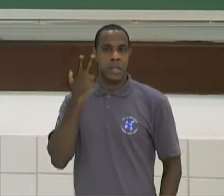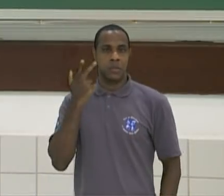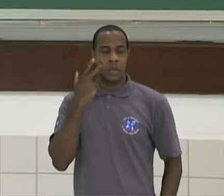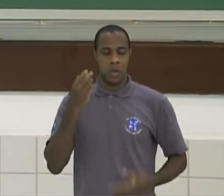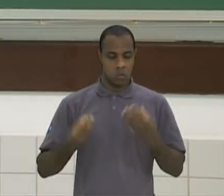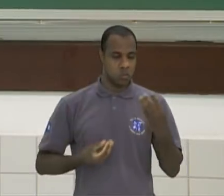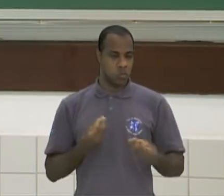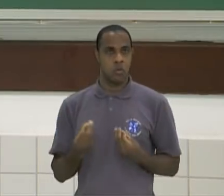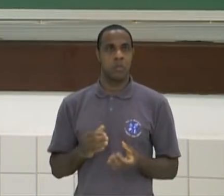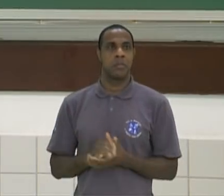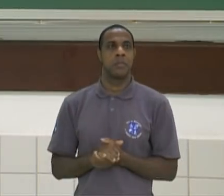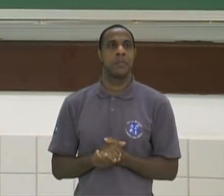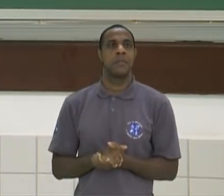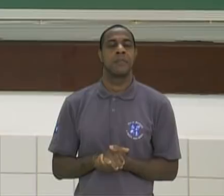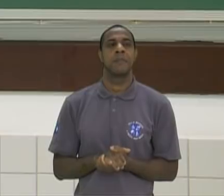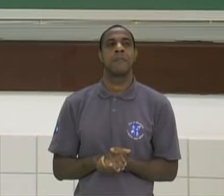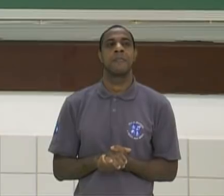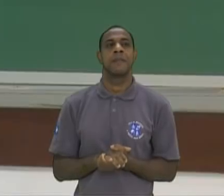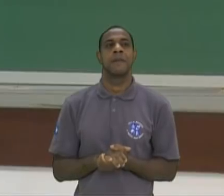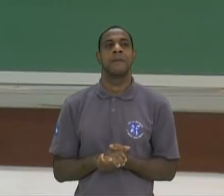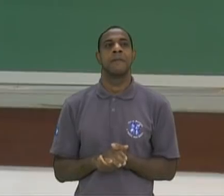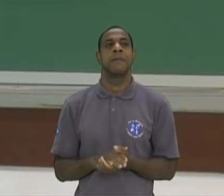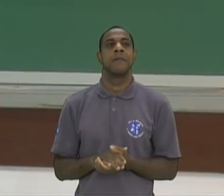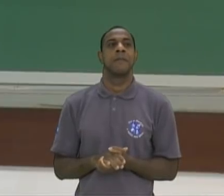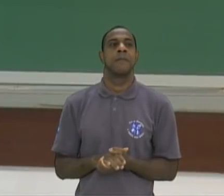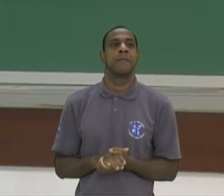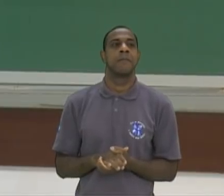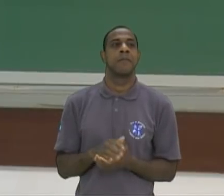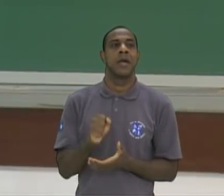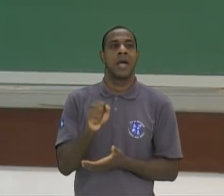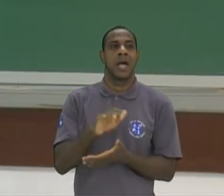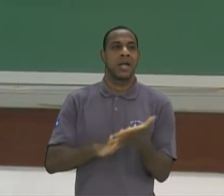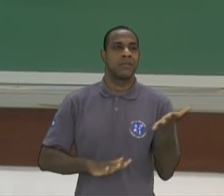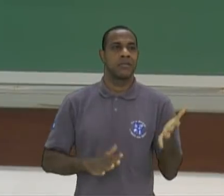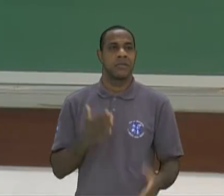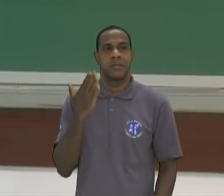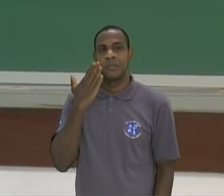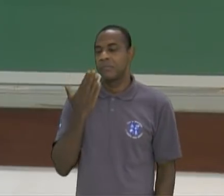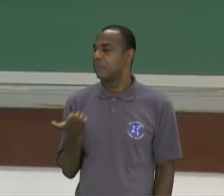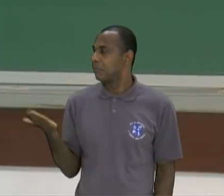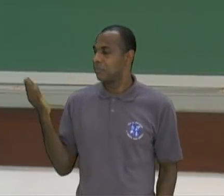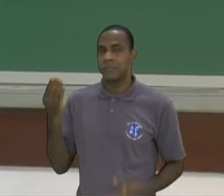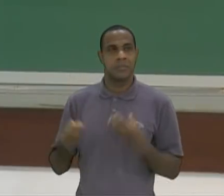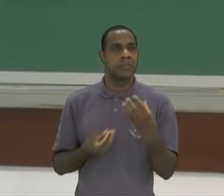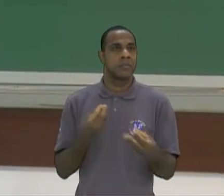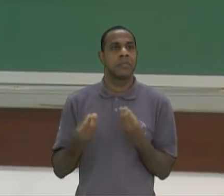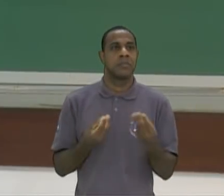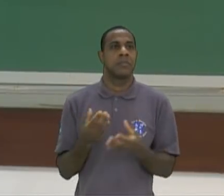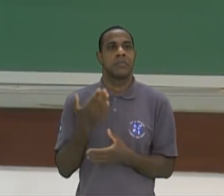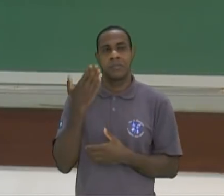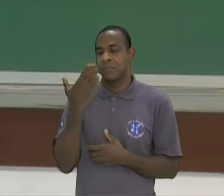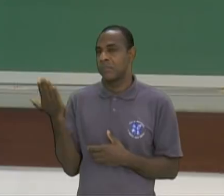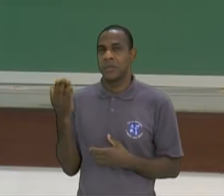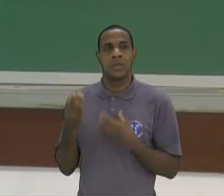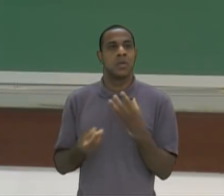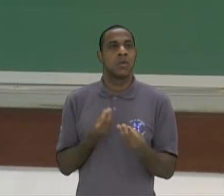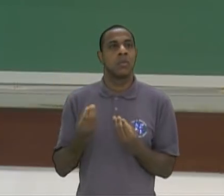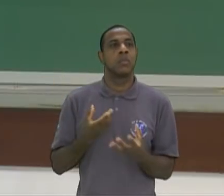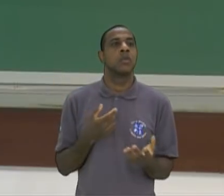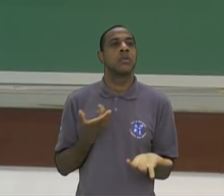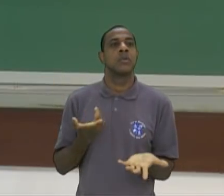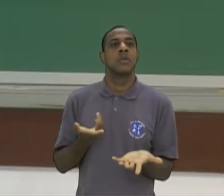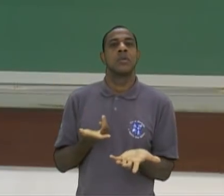alongamento e relaxamento aqui para vocês. Bora para mais exercícios, então? Contextualizamos ainda mais os meios que